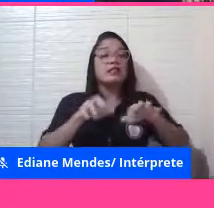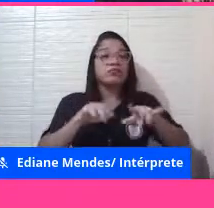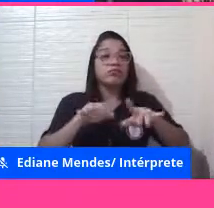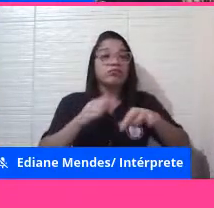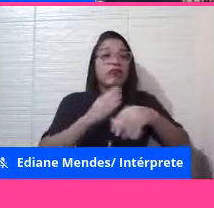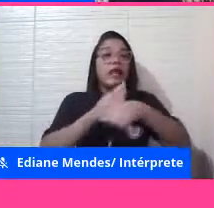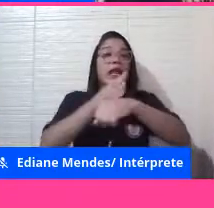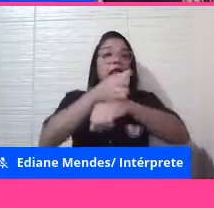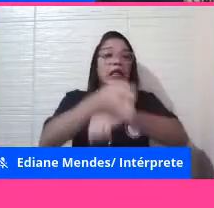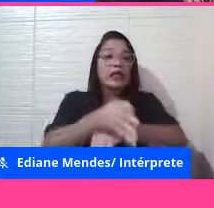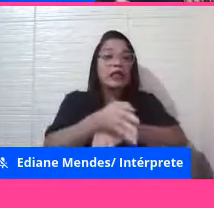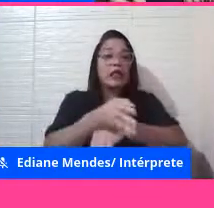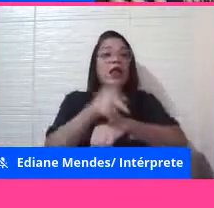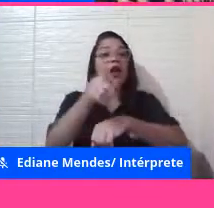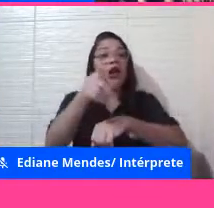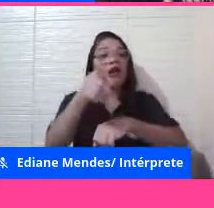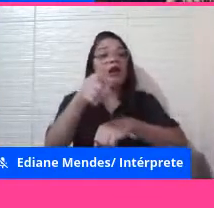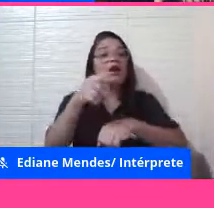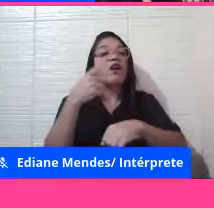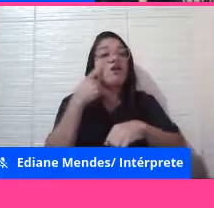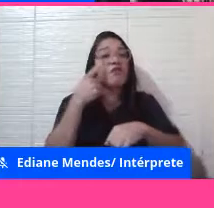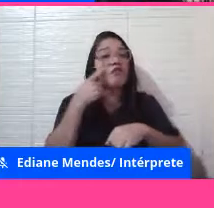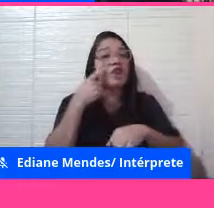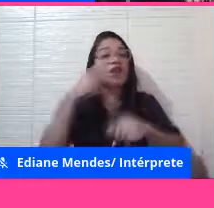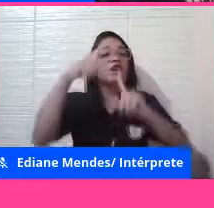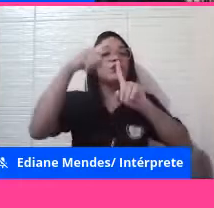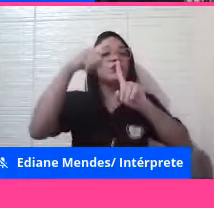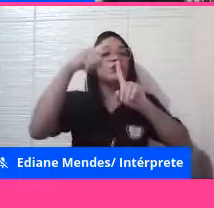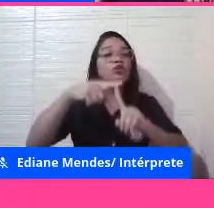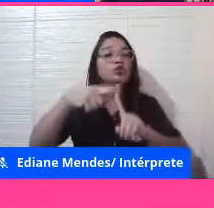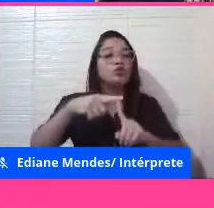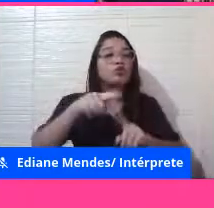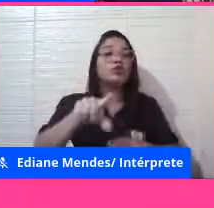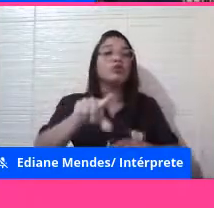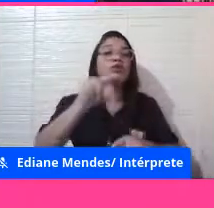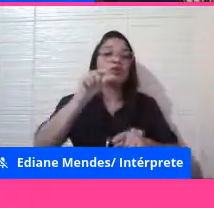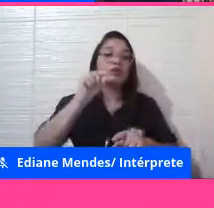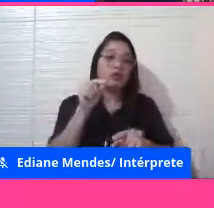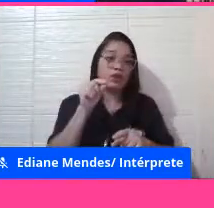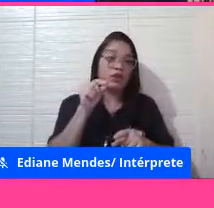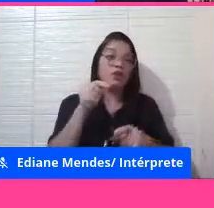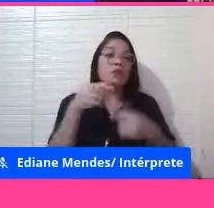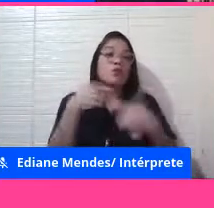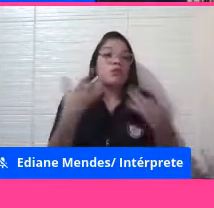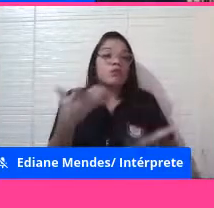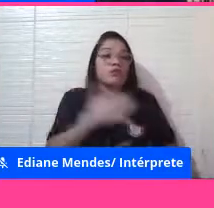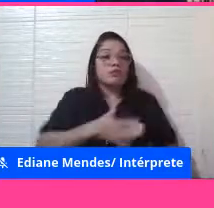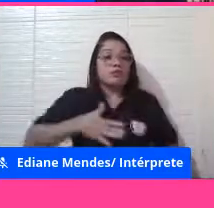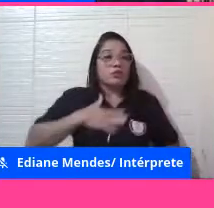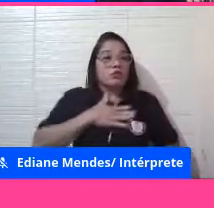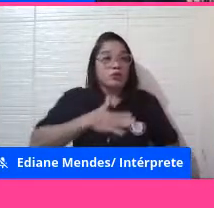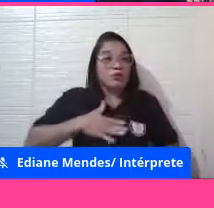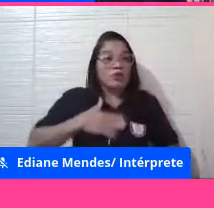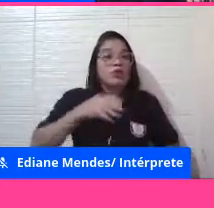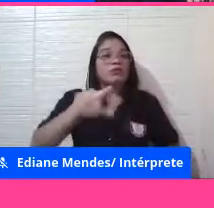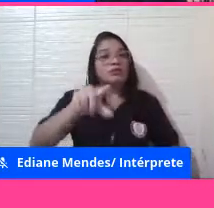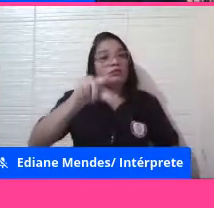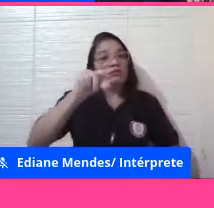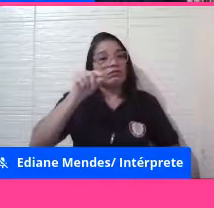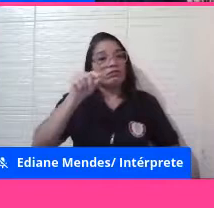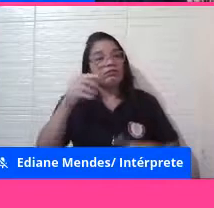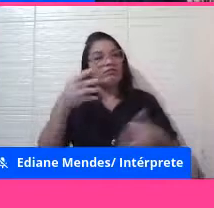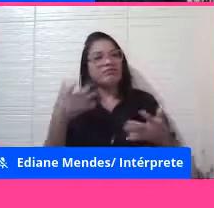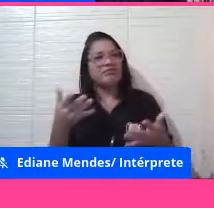diversos modelos, né? E aí tu pode começar a desenhar de algum modelo que você gostou, de alguma coisa que te agradou, de